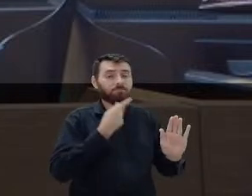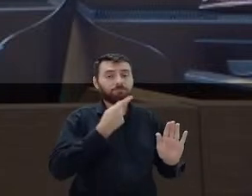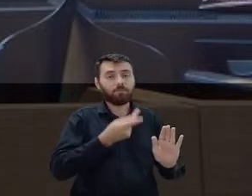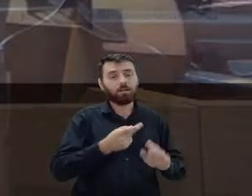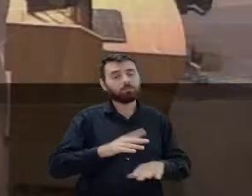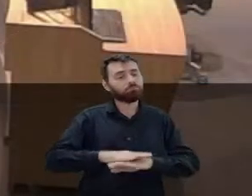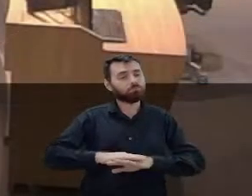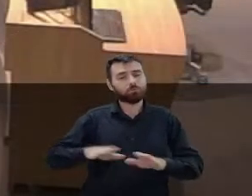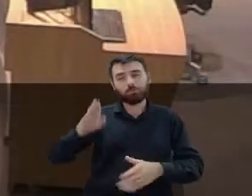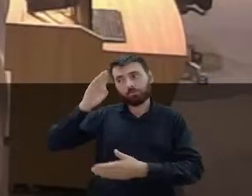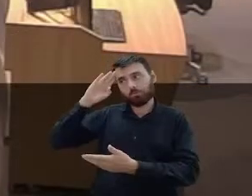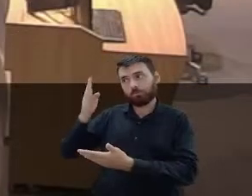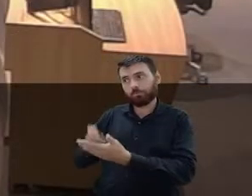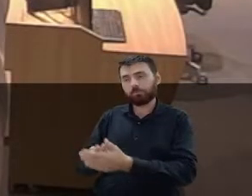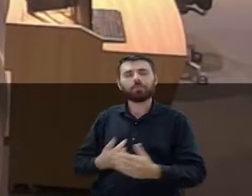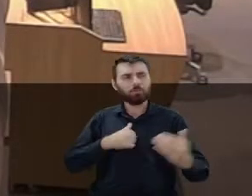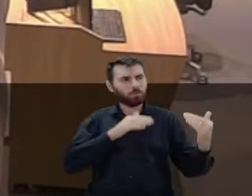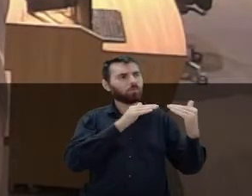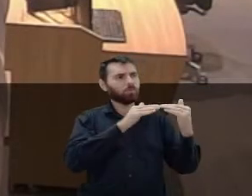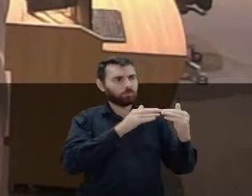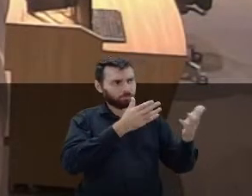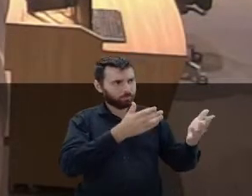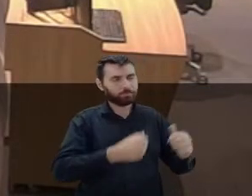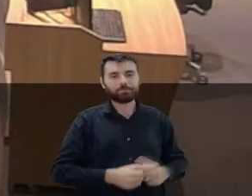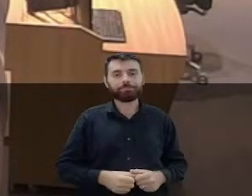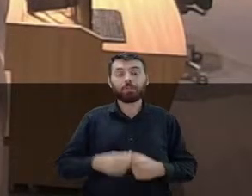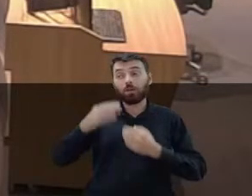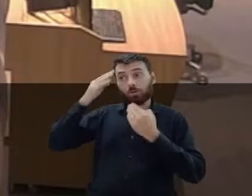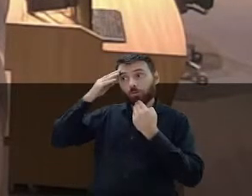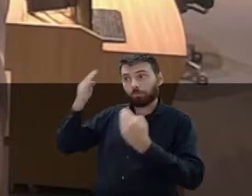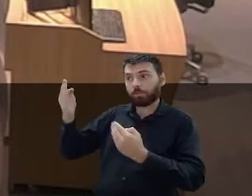Excelência. Obrigado, desembargador Nicanor.